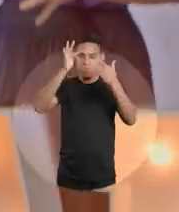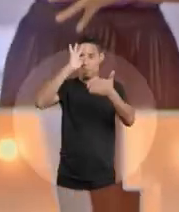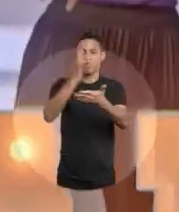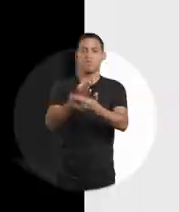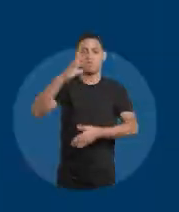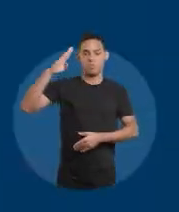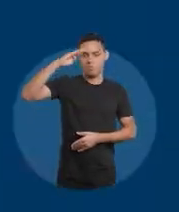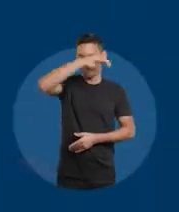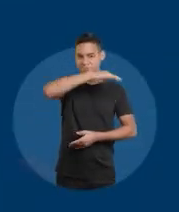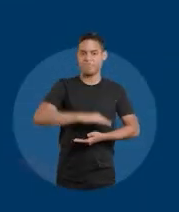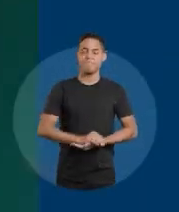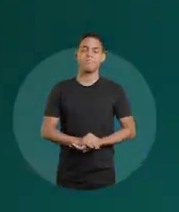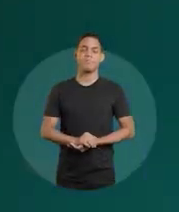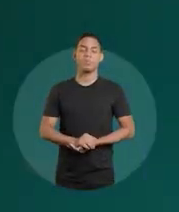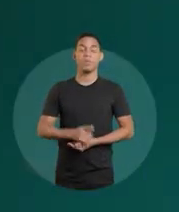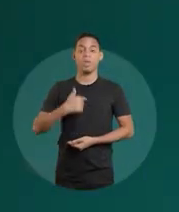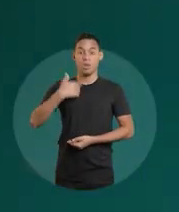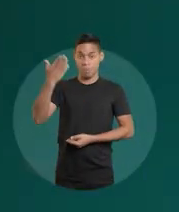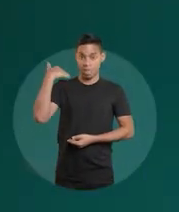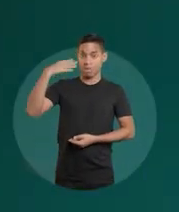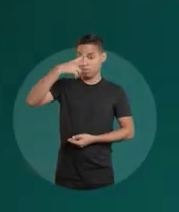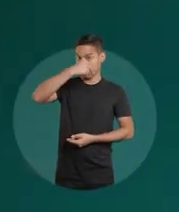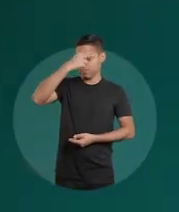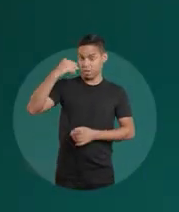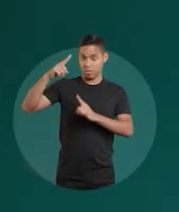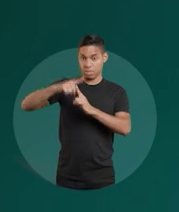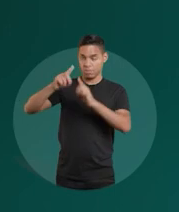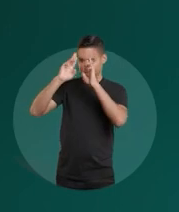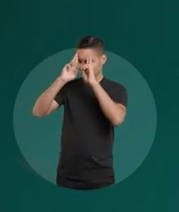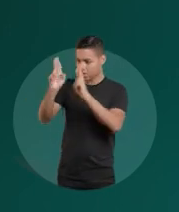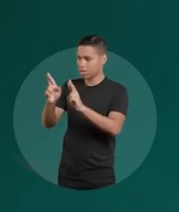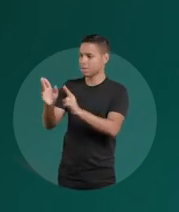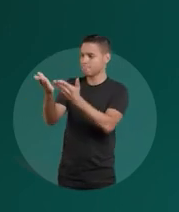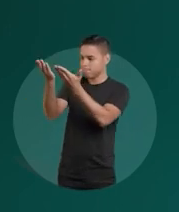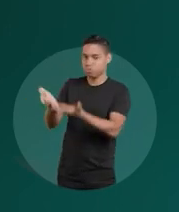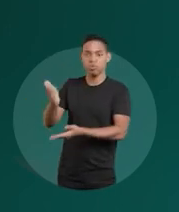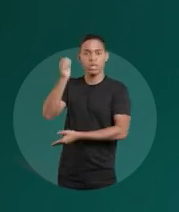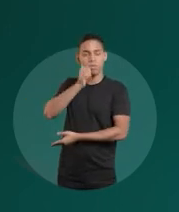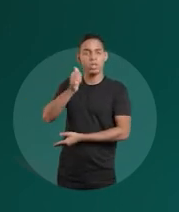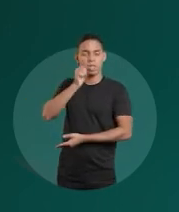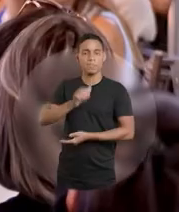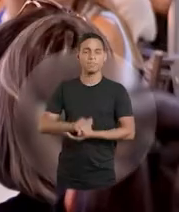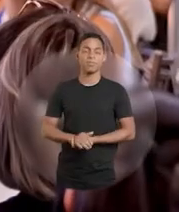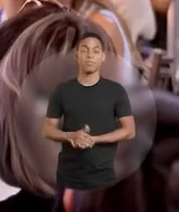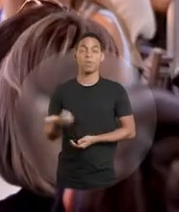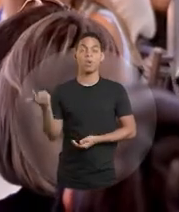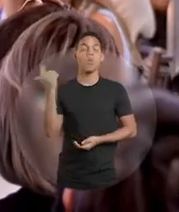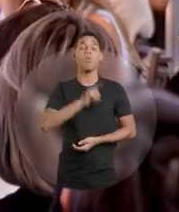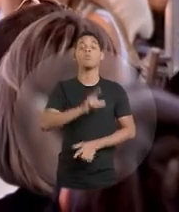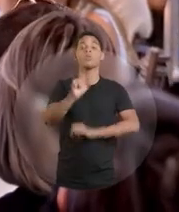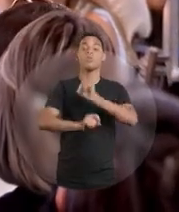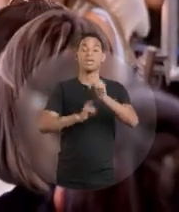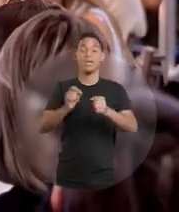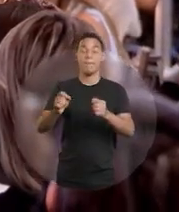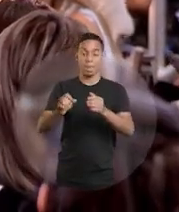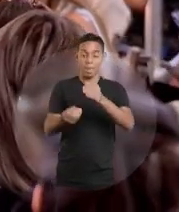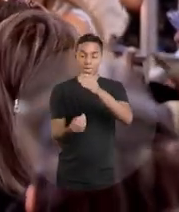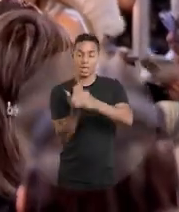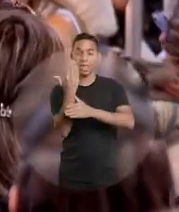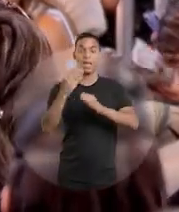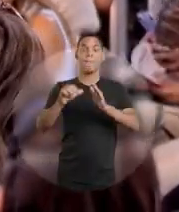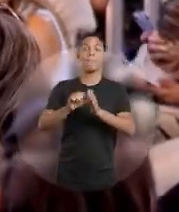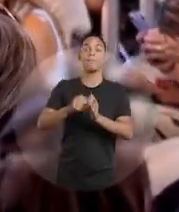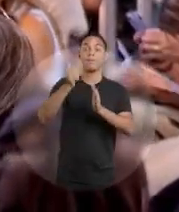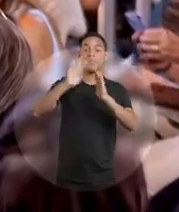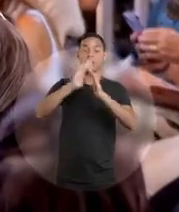confio no Beto. Quando fui prefeito de Terenos, respeitei e atendi as demandas femininas. A gente conseguiu fazer a primeira